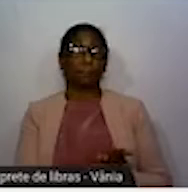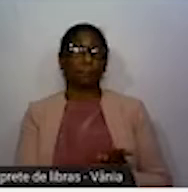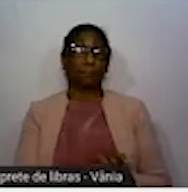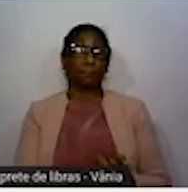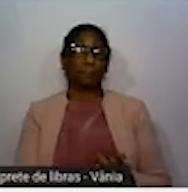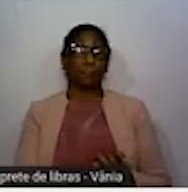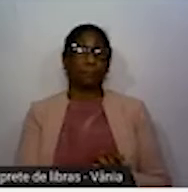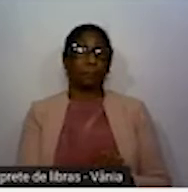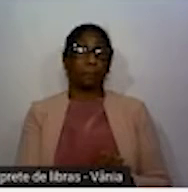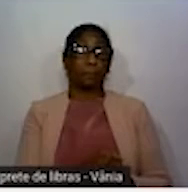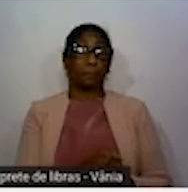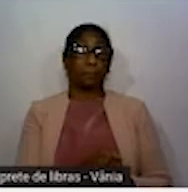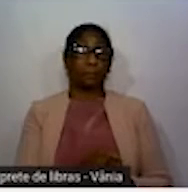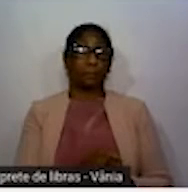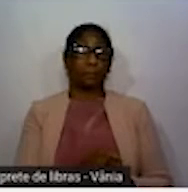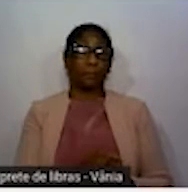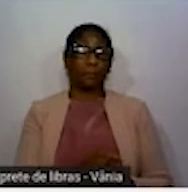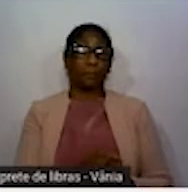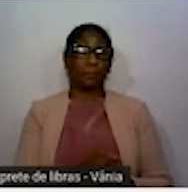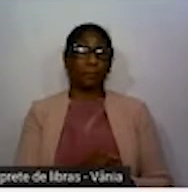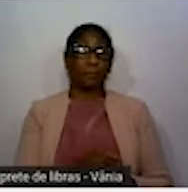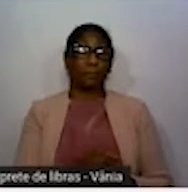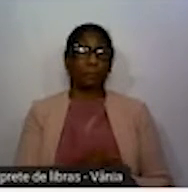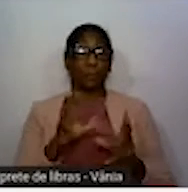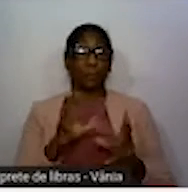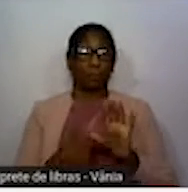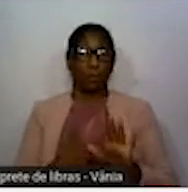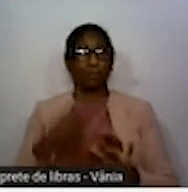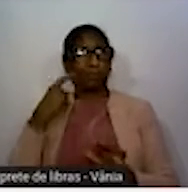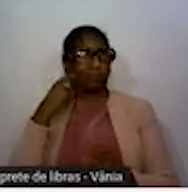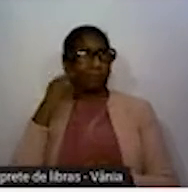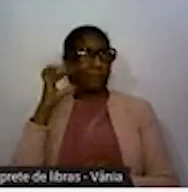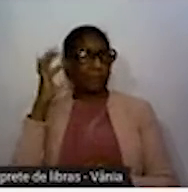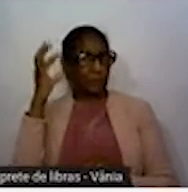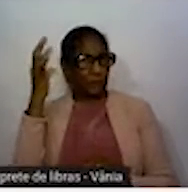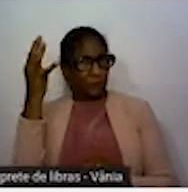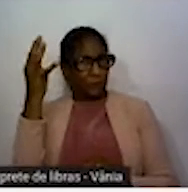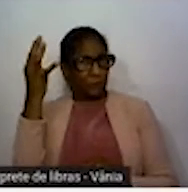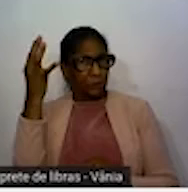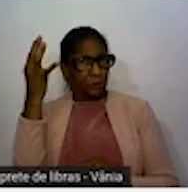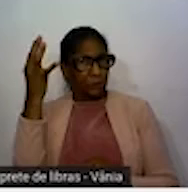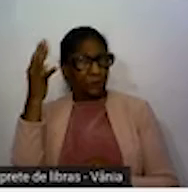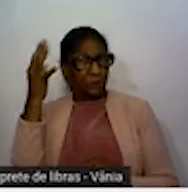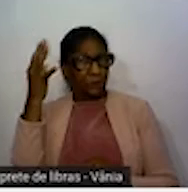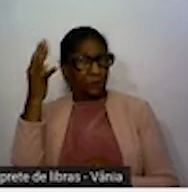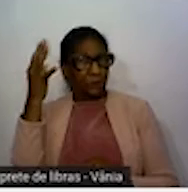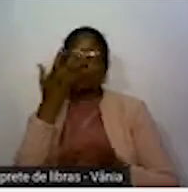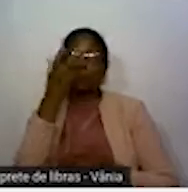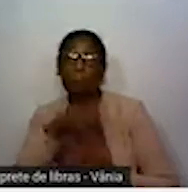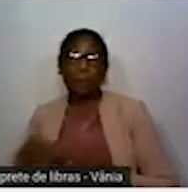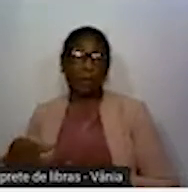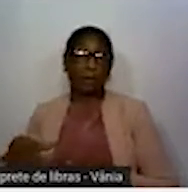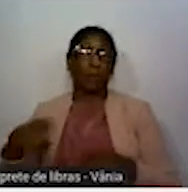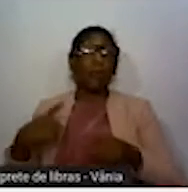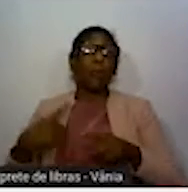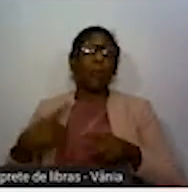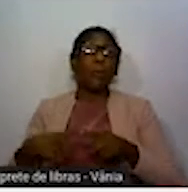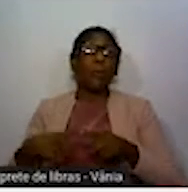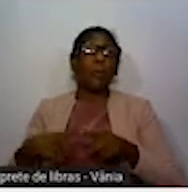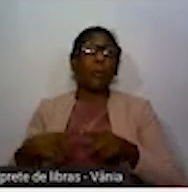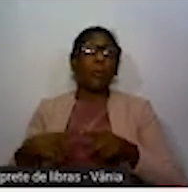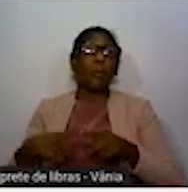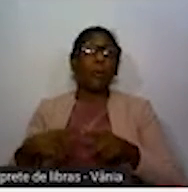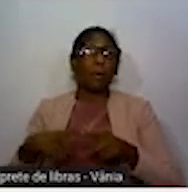nós decidimos priorizar muitos pães acabaram deixando de pagar as escolas privadas